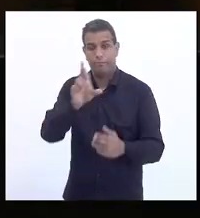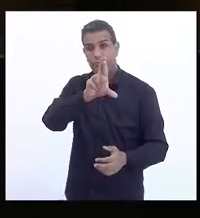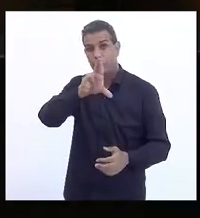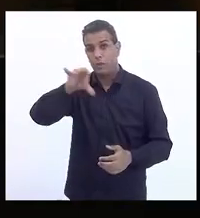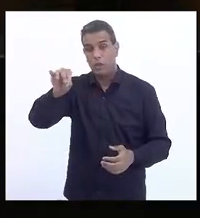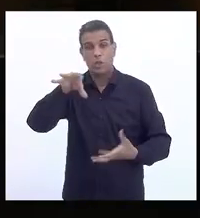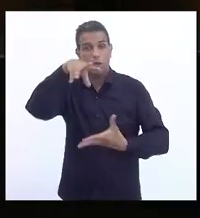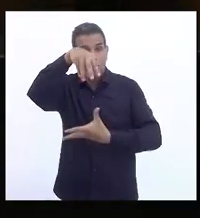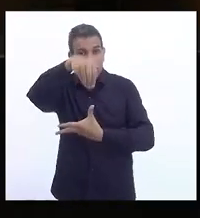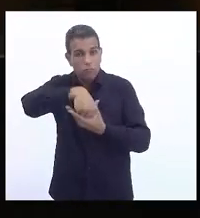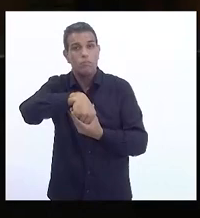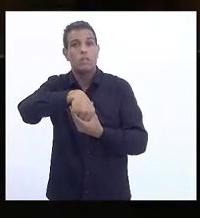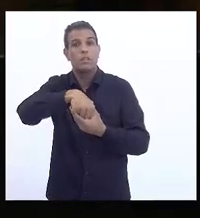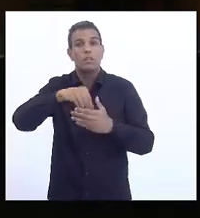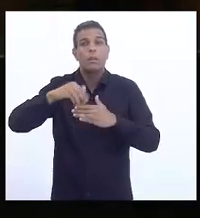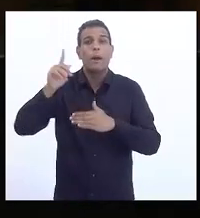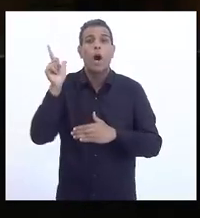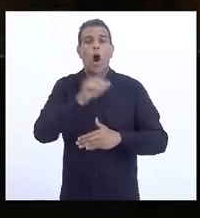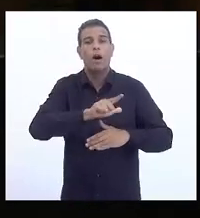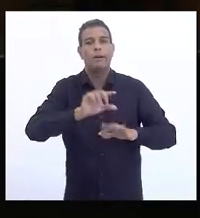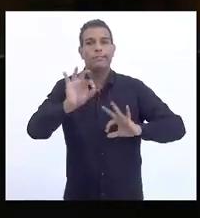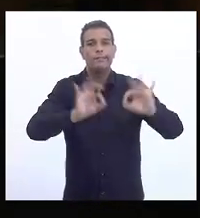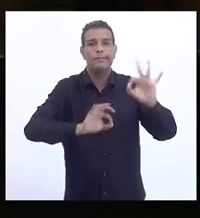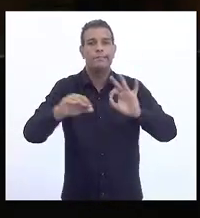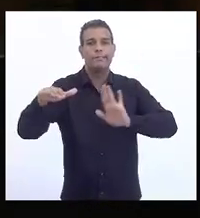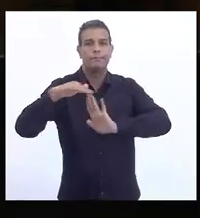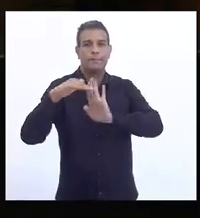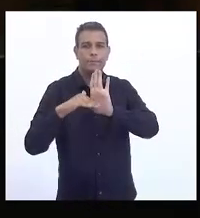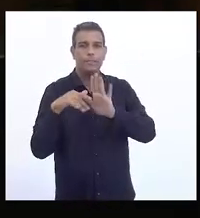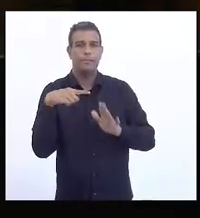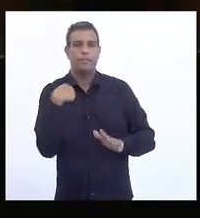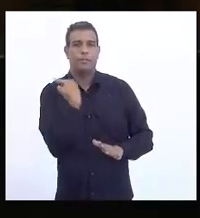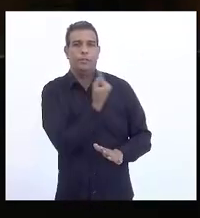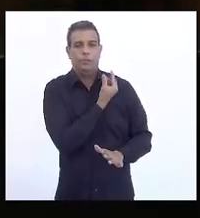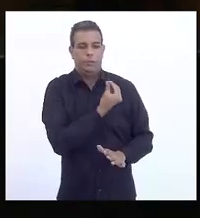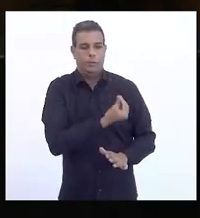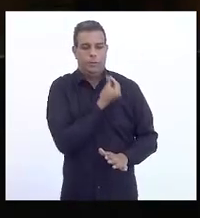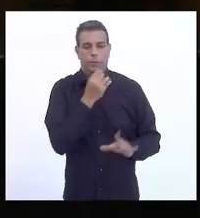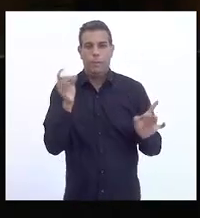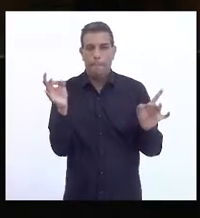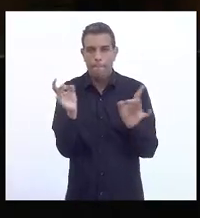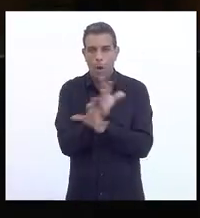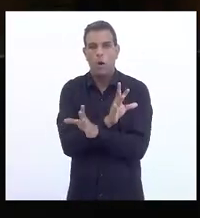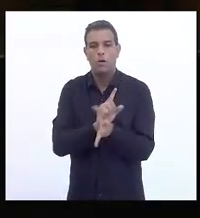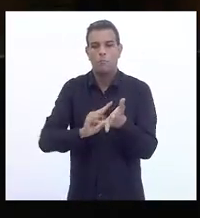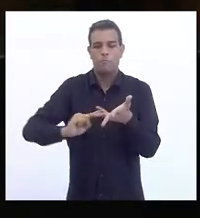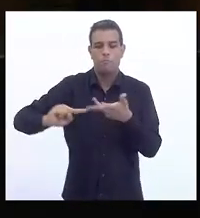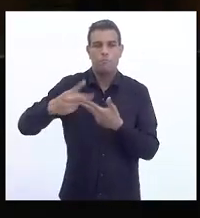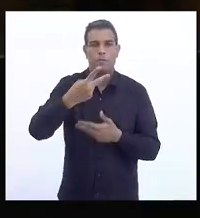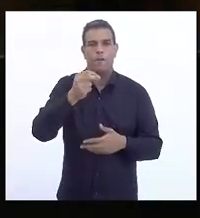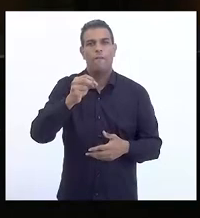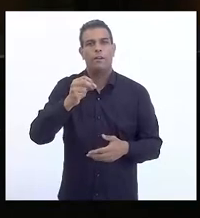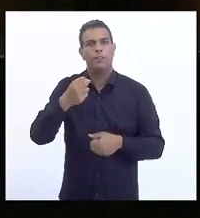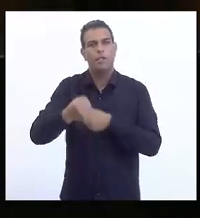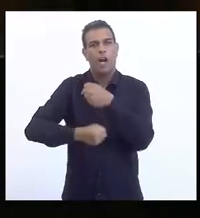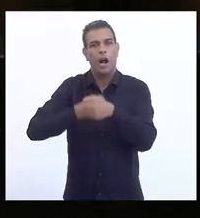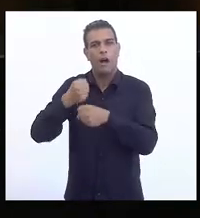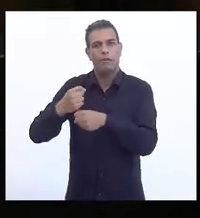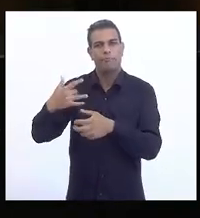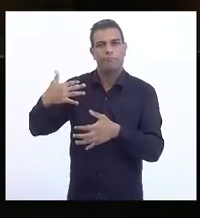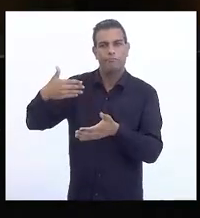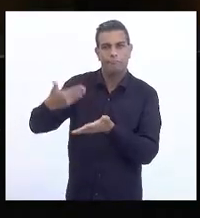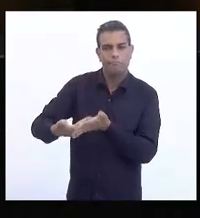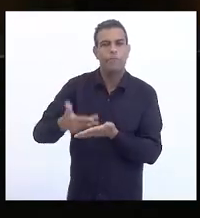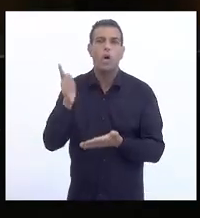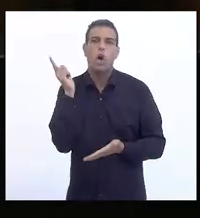repito, o maior programa de investimento de infraestrutura já tratado nos últimos 20 anos. E isso é